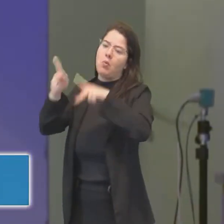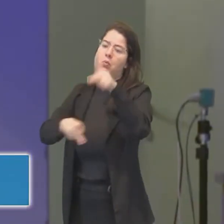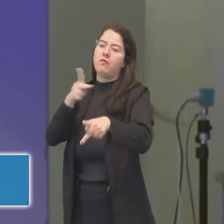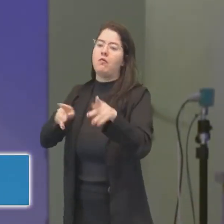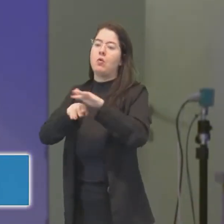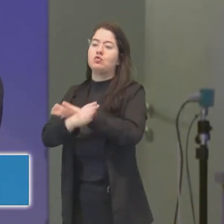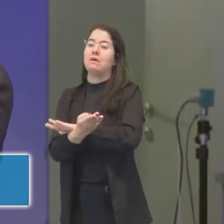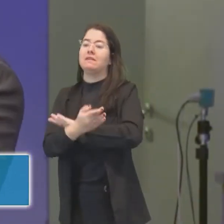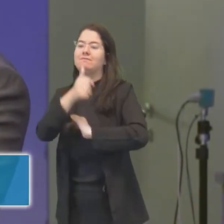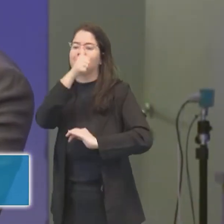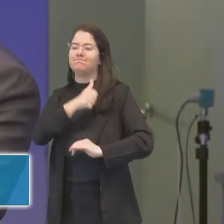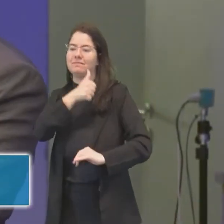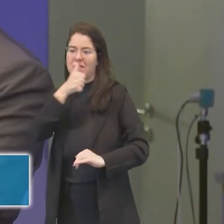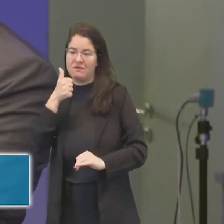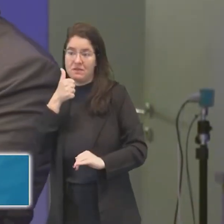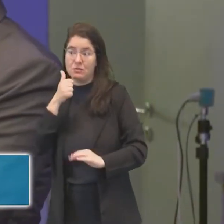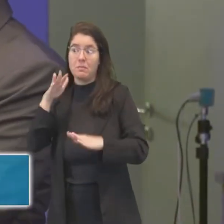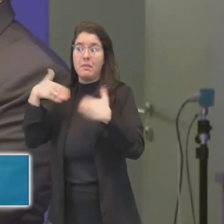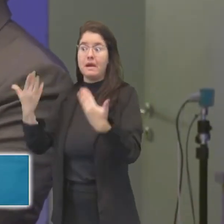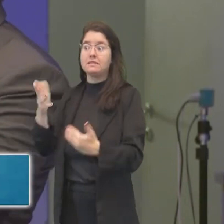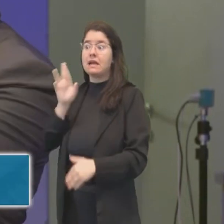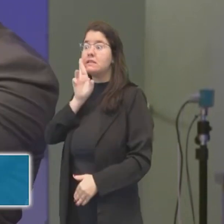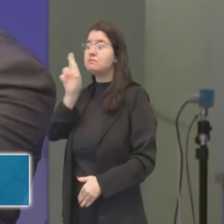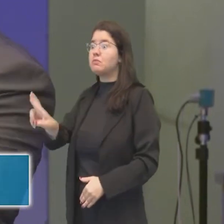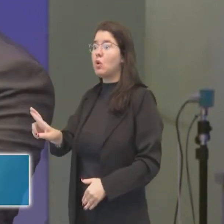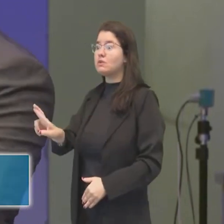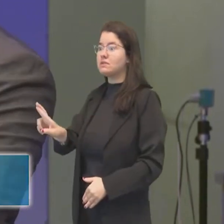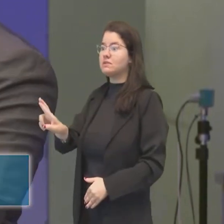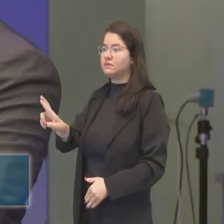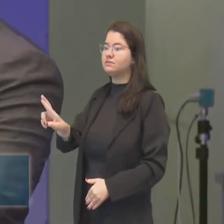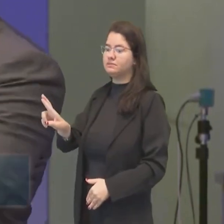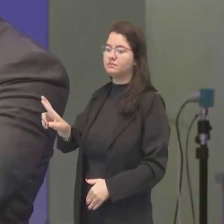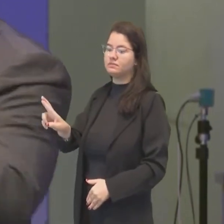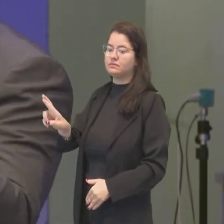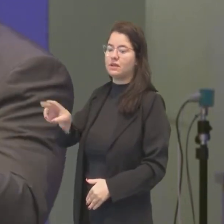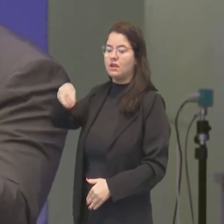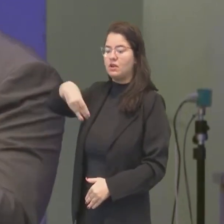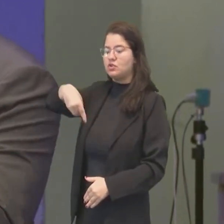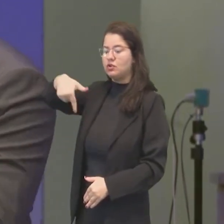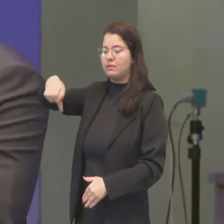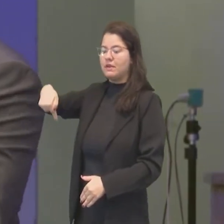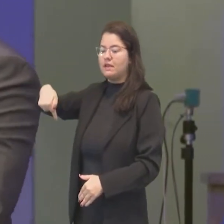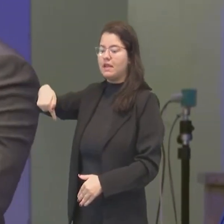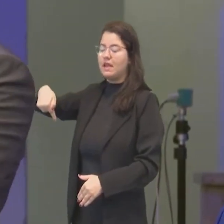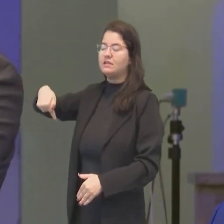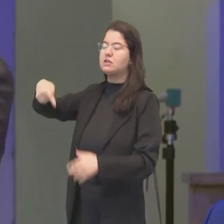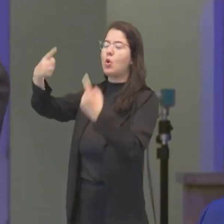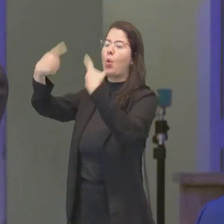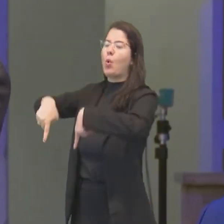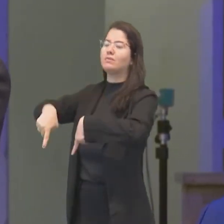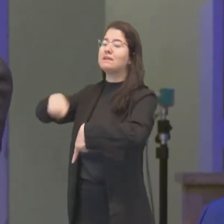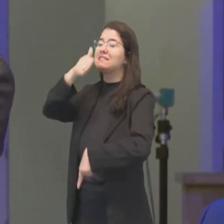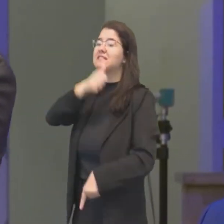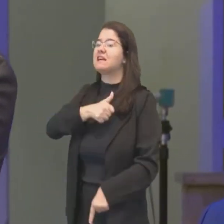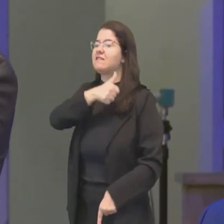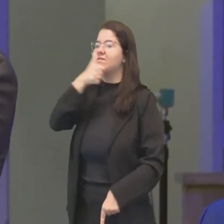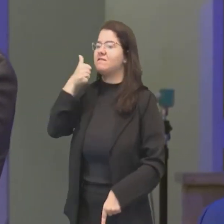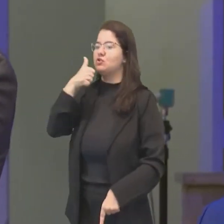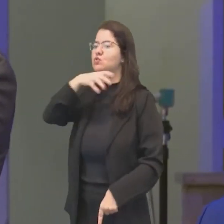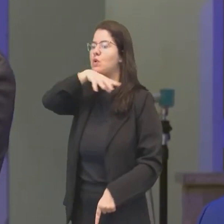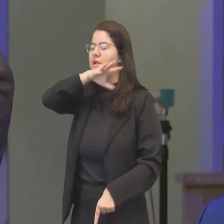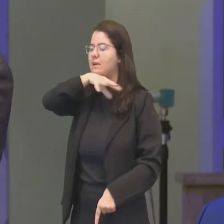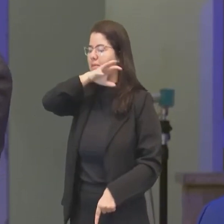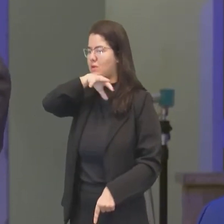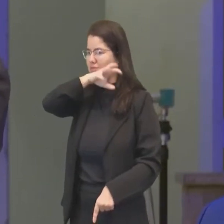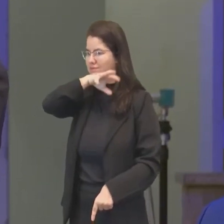a resposta de Neemias nesse texto, ele vai contra essa ideia sacrificial, e ele nos